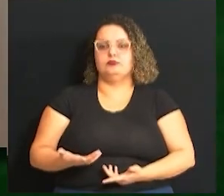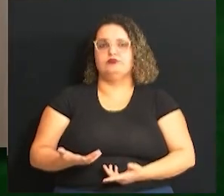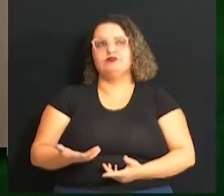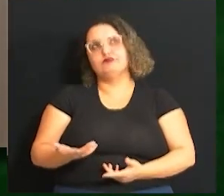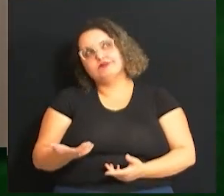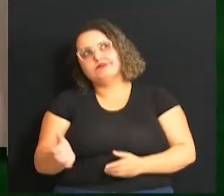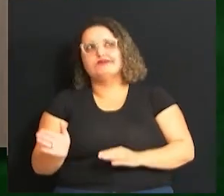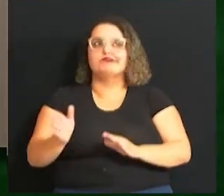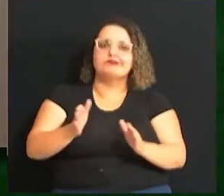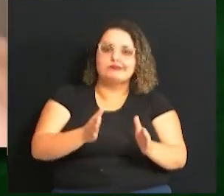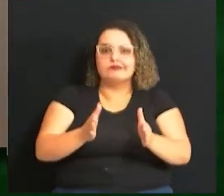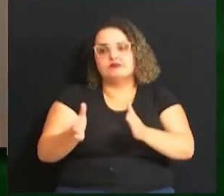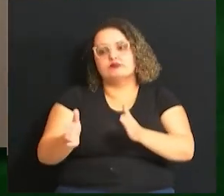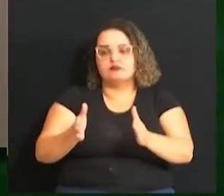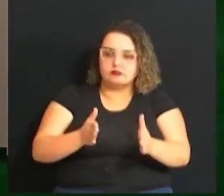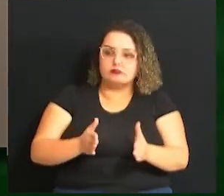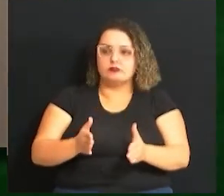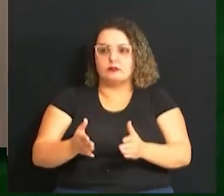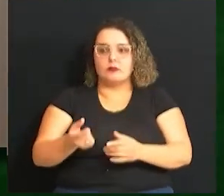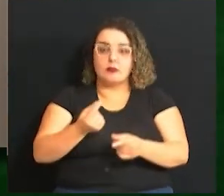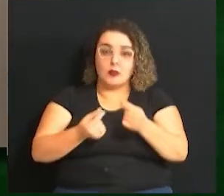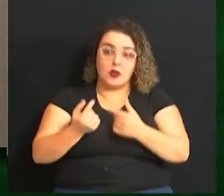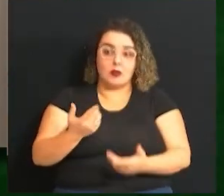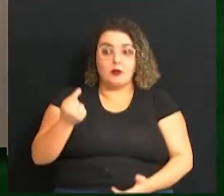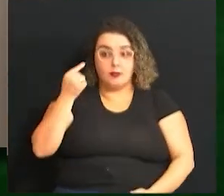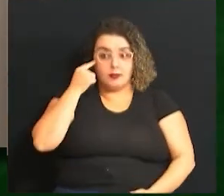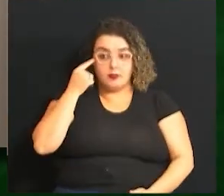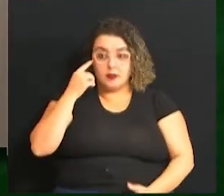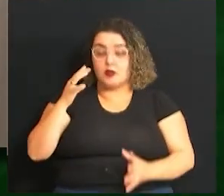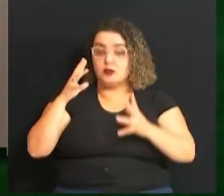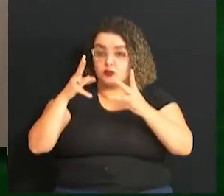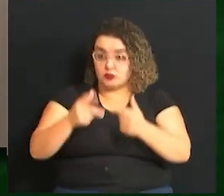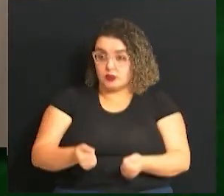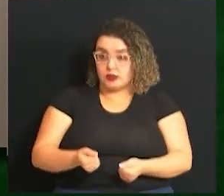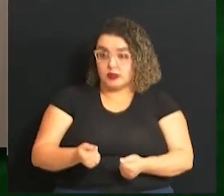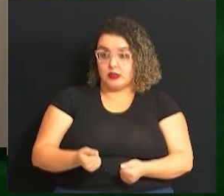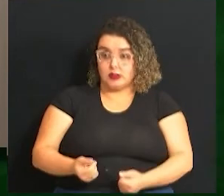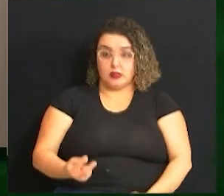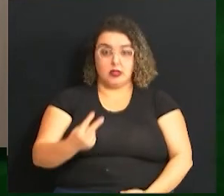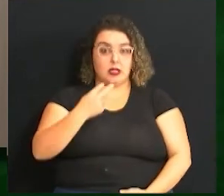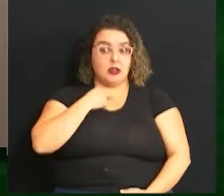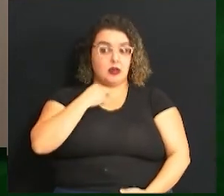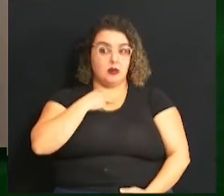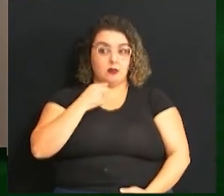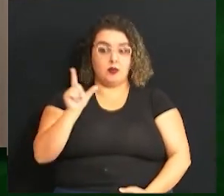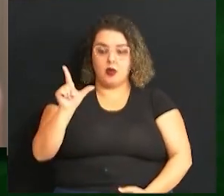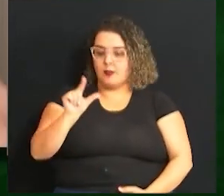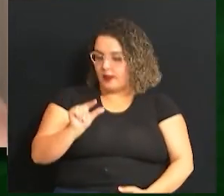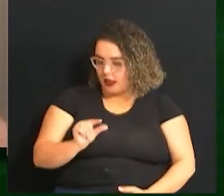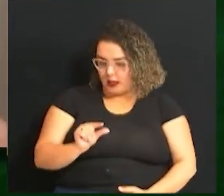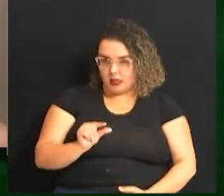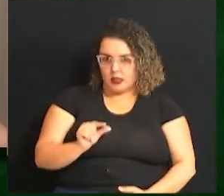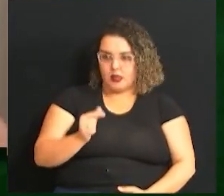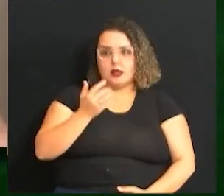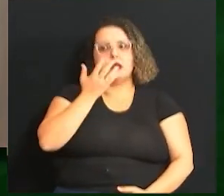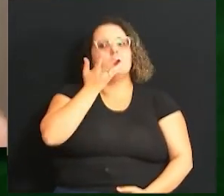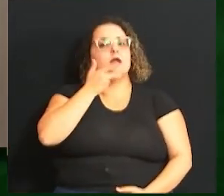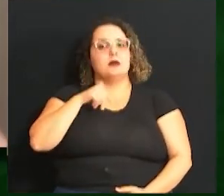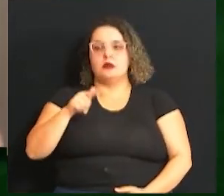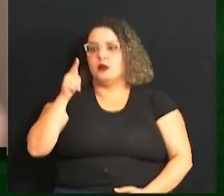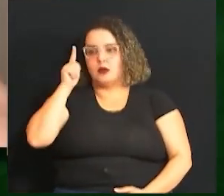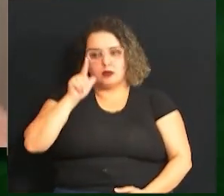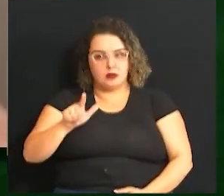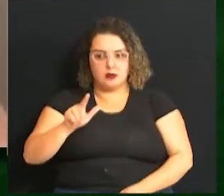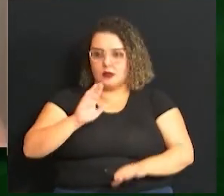tem uma linha que a gente precisa pensar assim, em linhas gerais. Não pode ser um valor tão pequeno que a